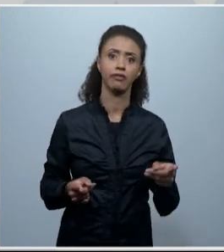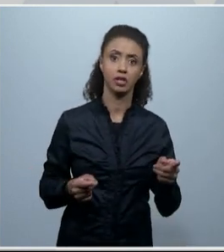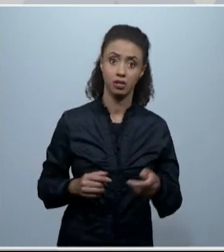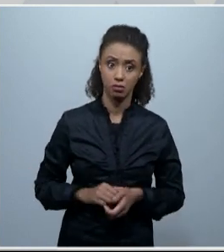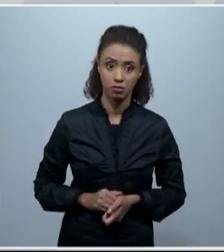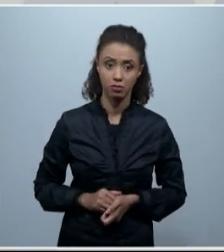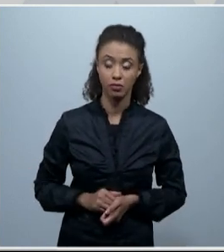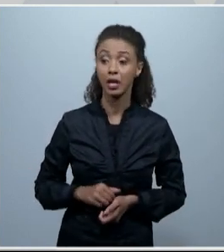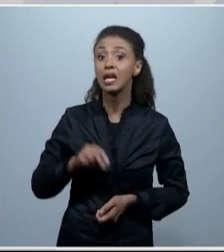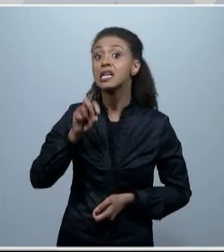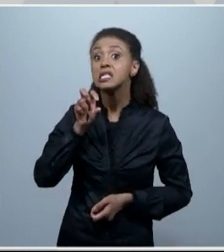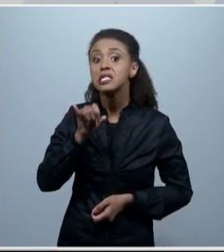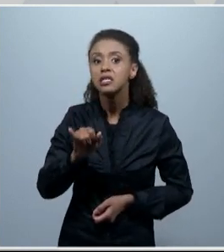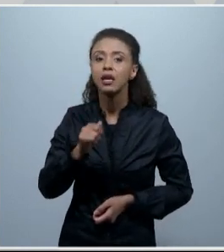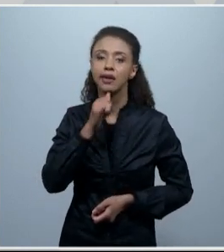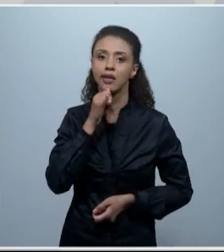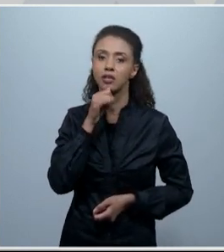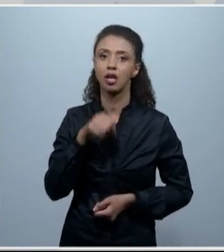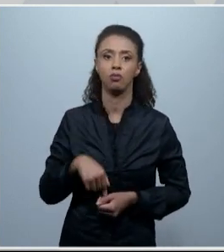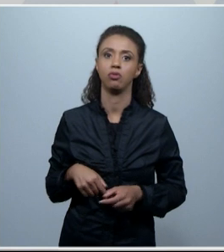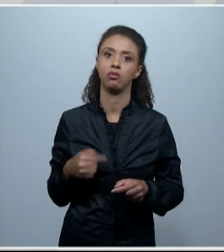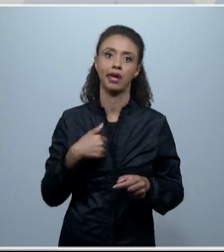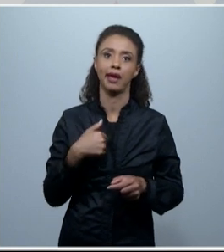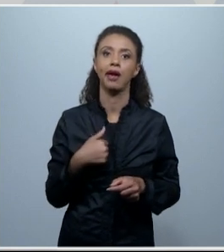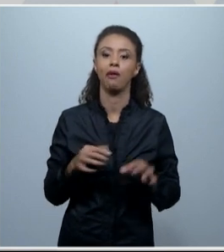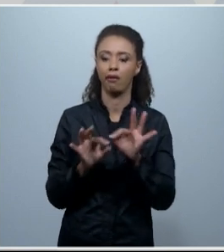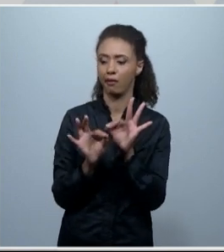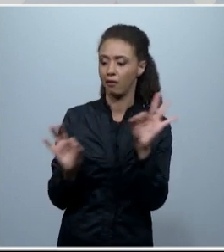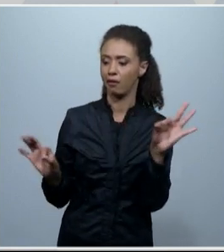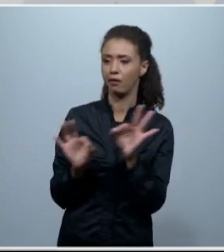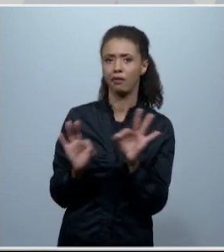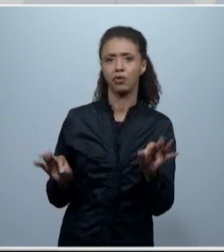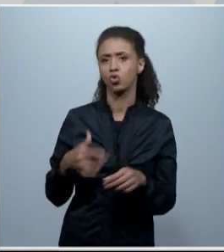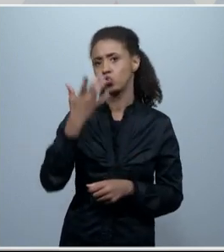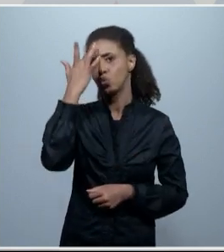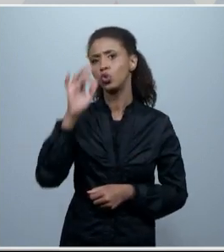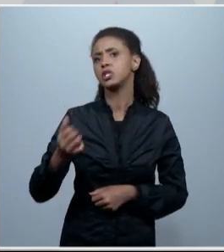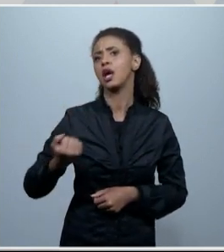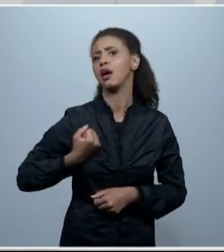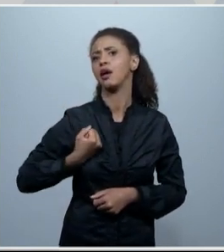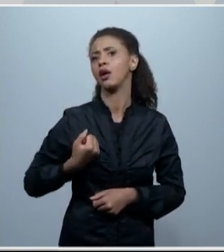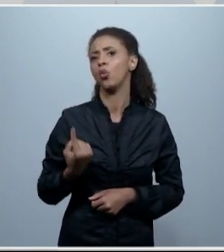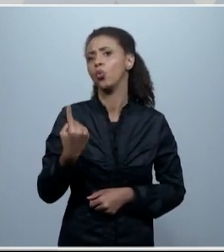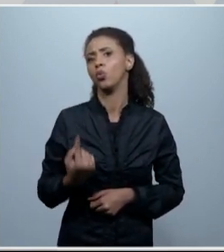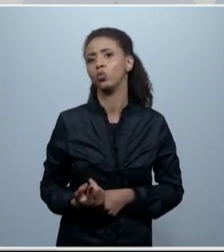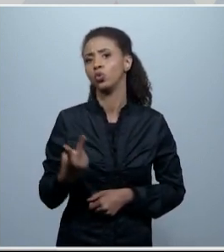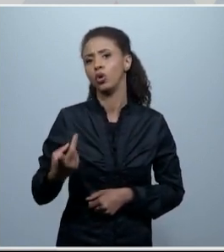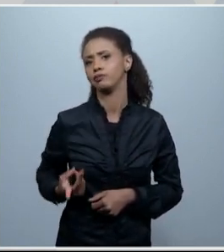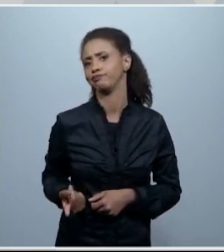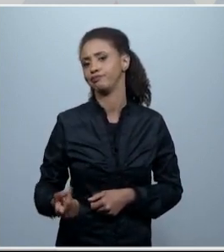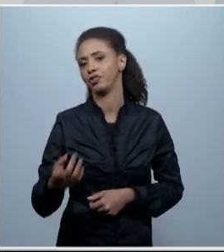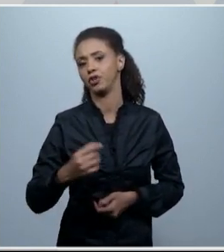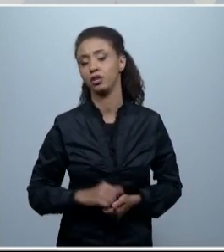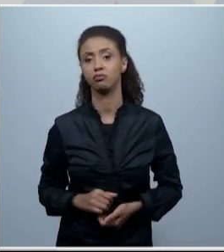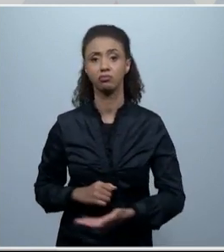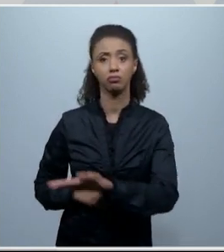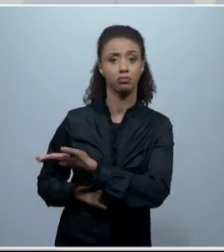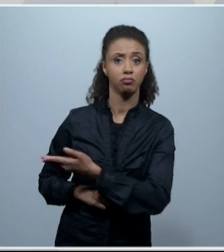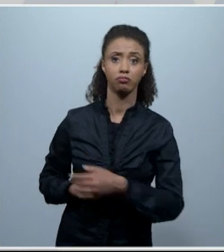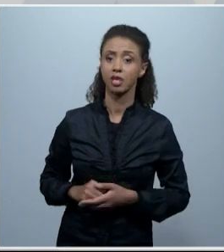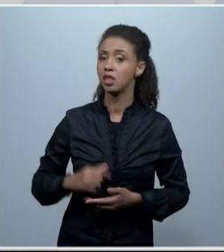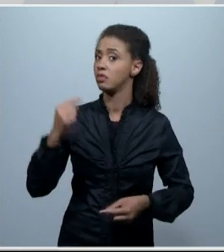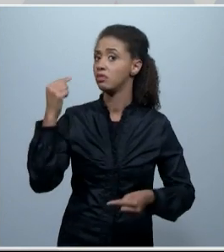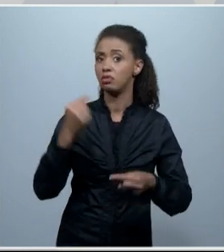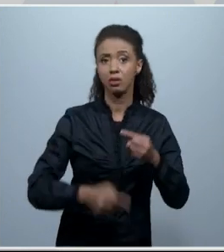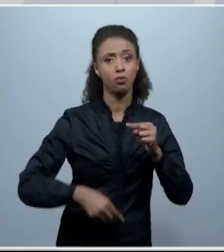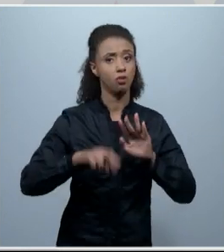vai dar sei lá 12 vai dar um número finito então este negócio não satisfaz axiomática de euclides